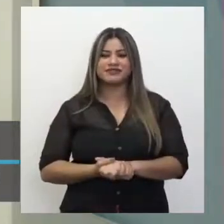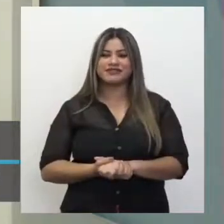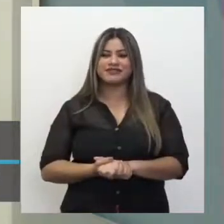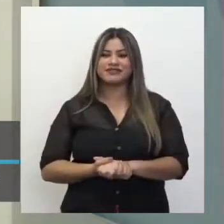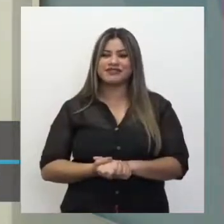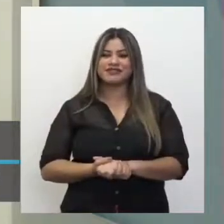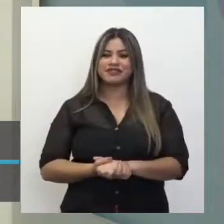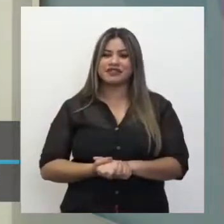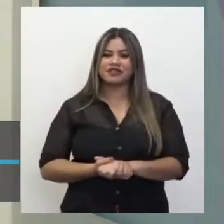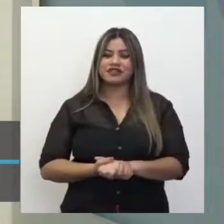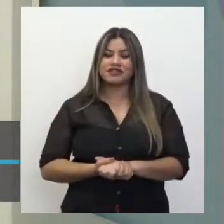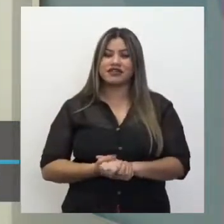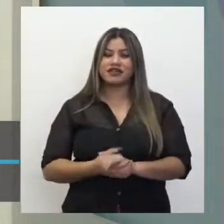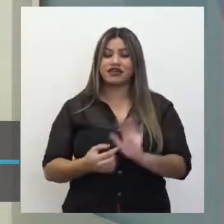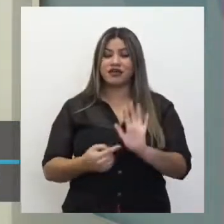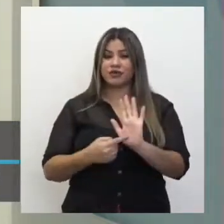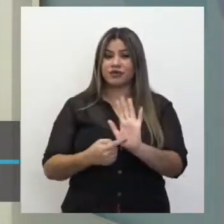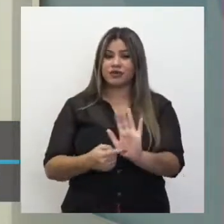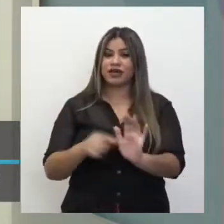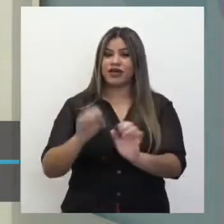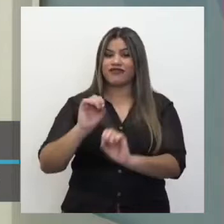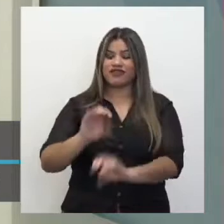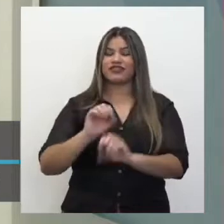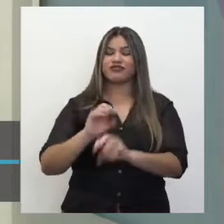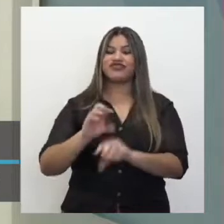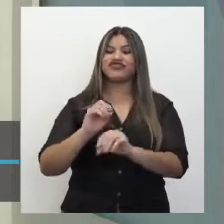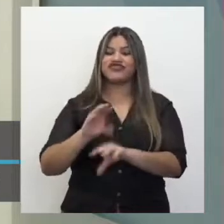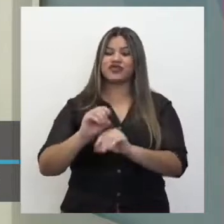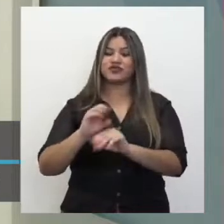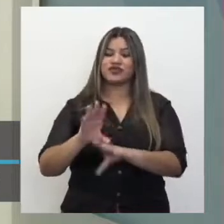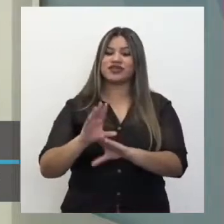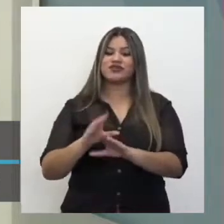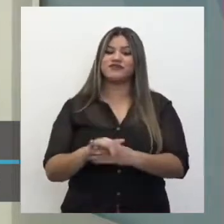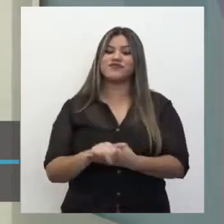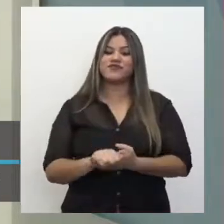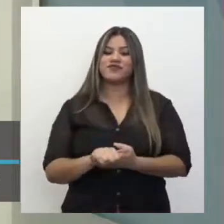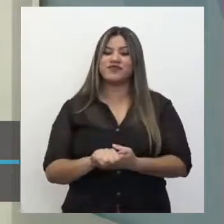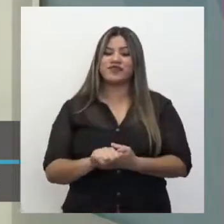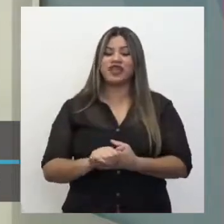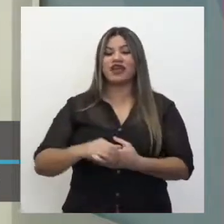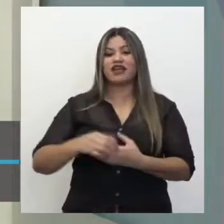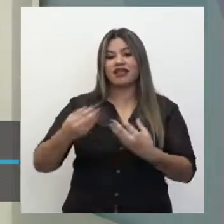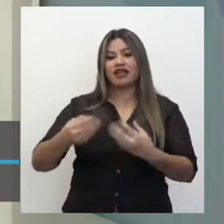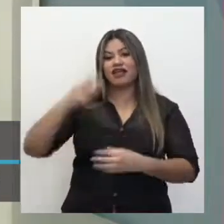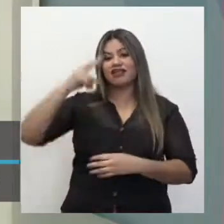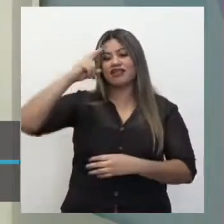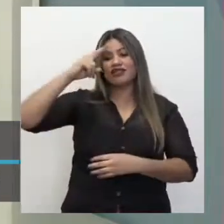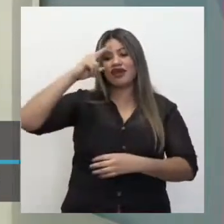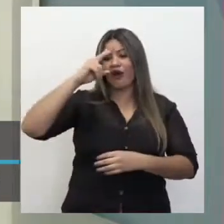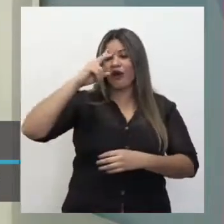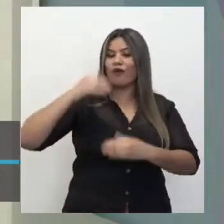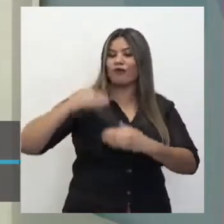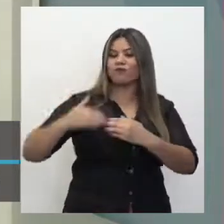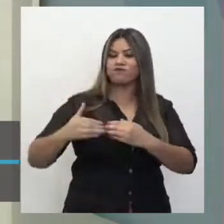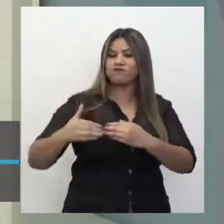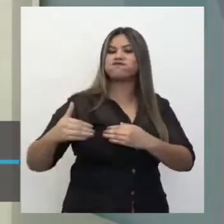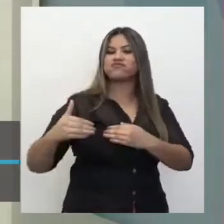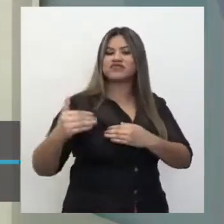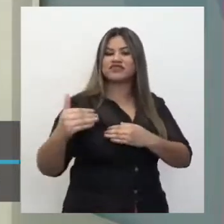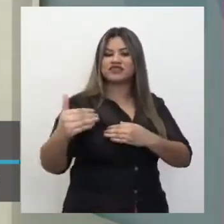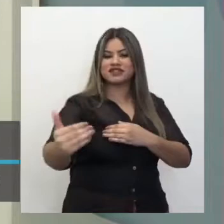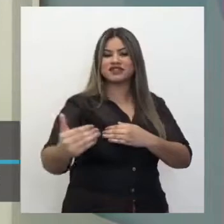não só de trazer ensinamentos, né, mas de tentar preservar uma memória, preservar uma história, conservar, na